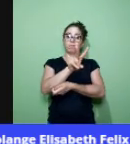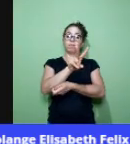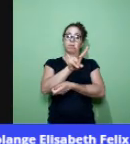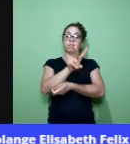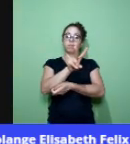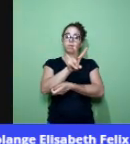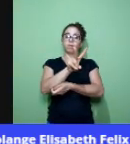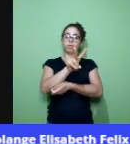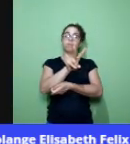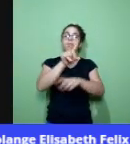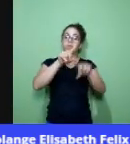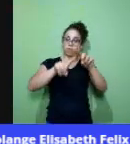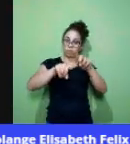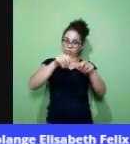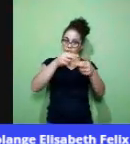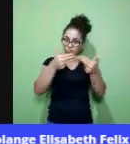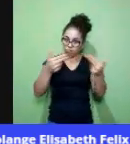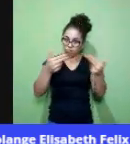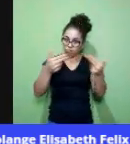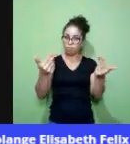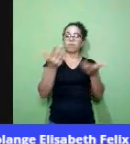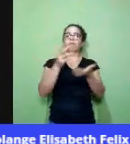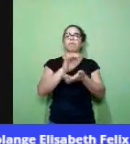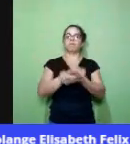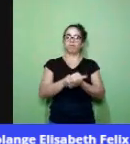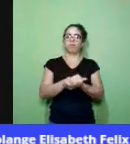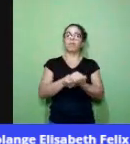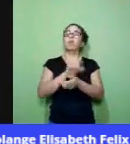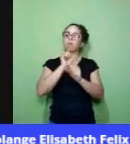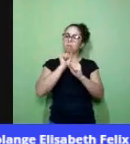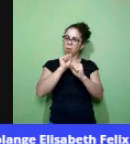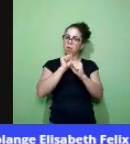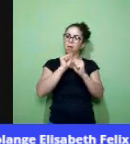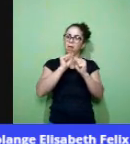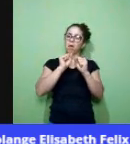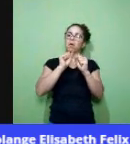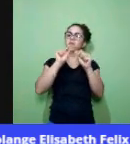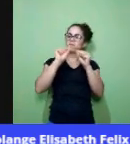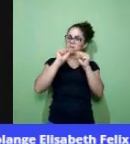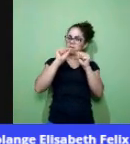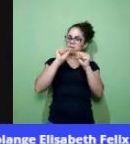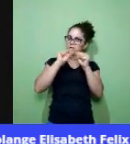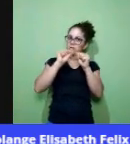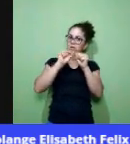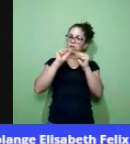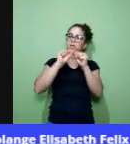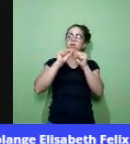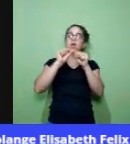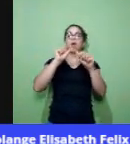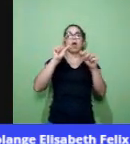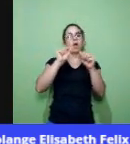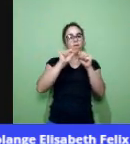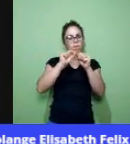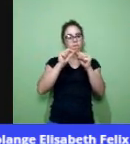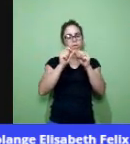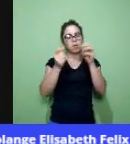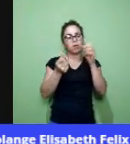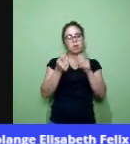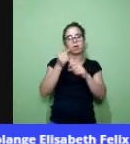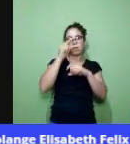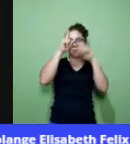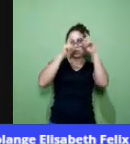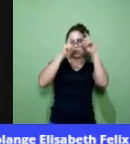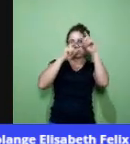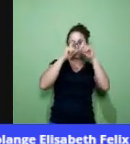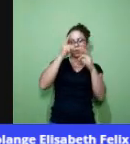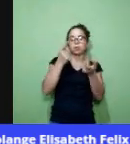número o 2, com 2 objetos, né? Aqui a gente pode fazer? Pode,